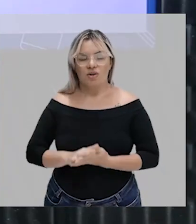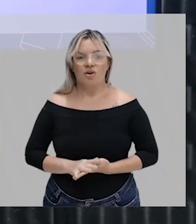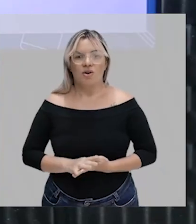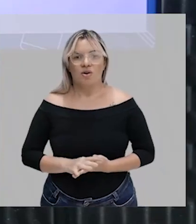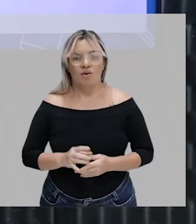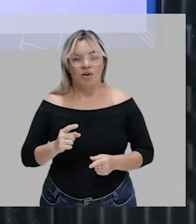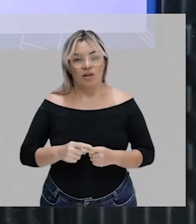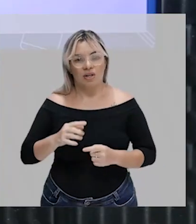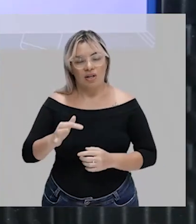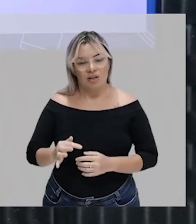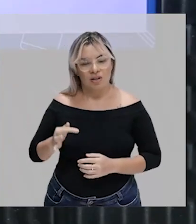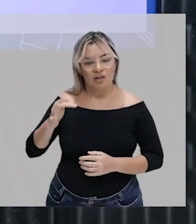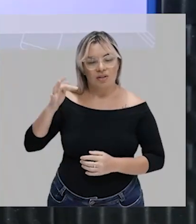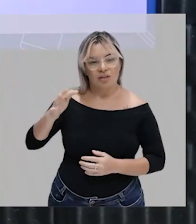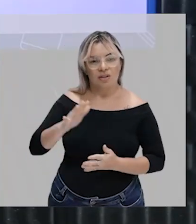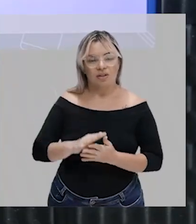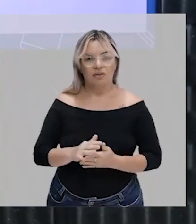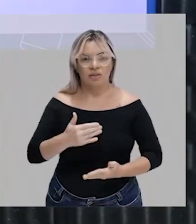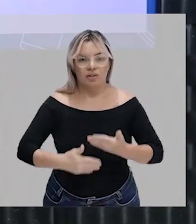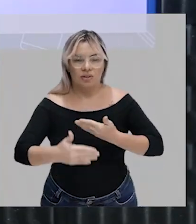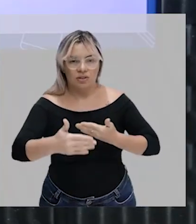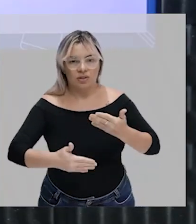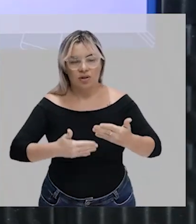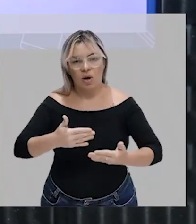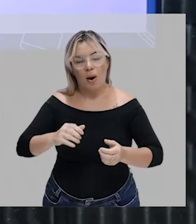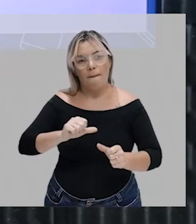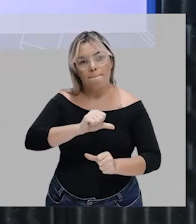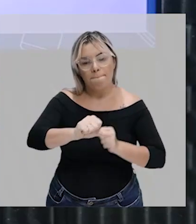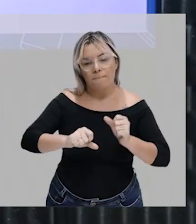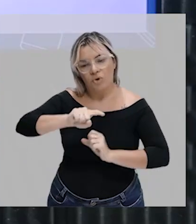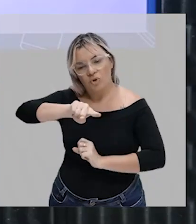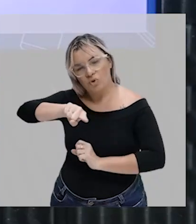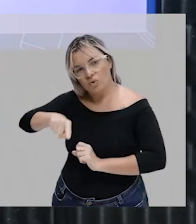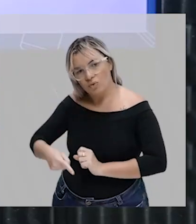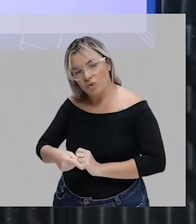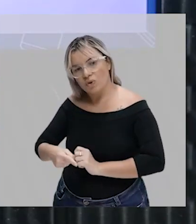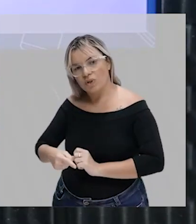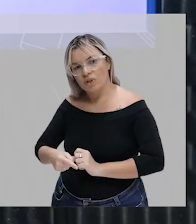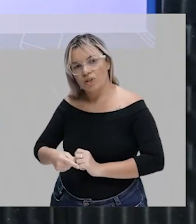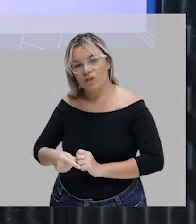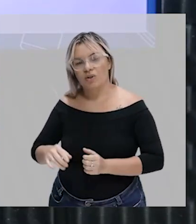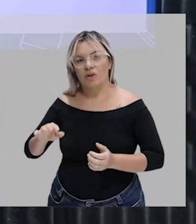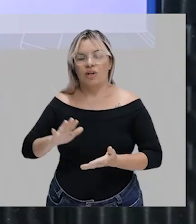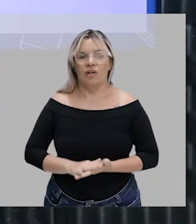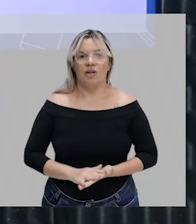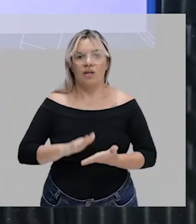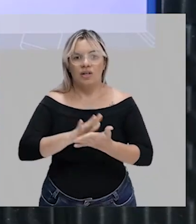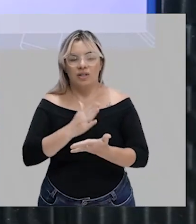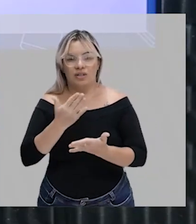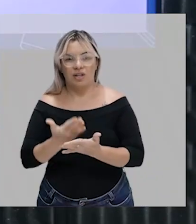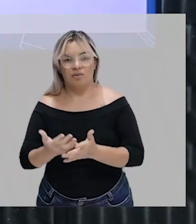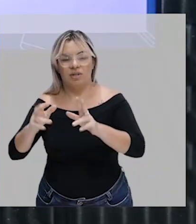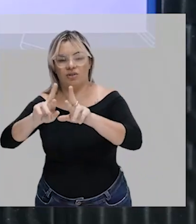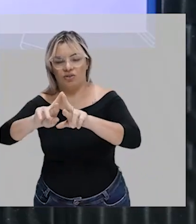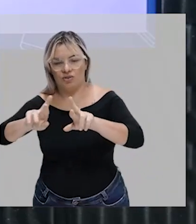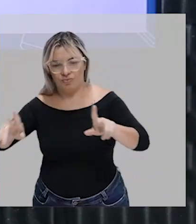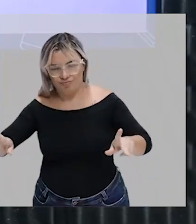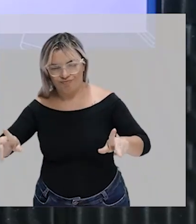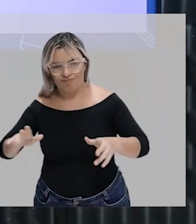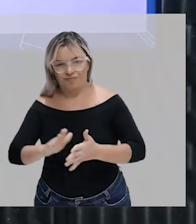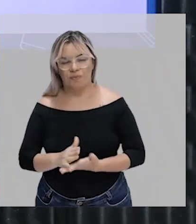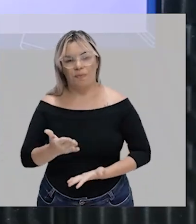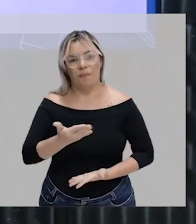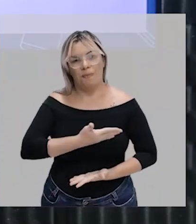reproduz mais aqui, você muda uma vírgula, o outro já vai reproduzir para uma outra colega ou um outro amigo, já